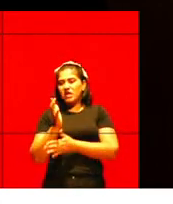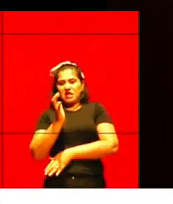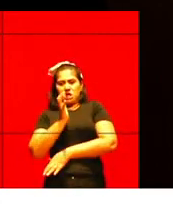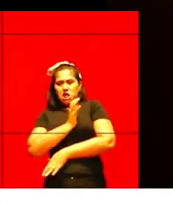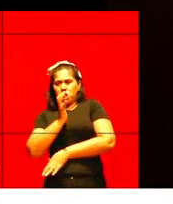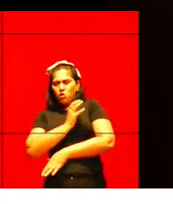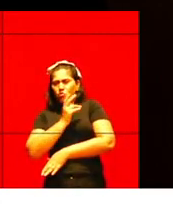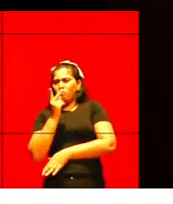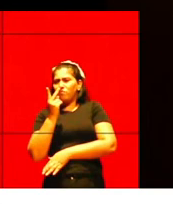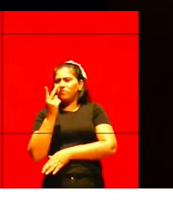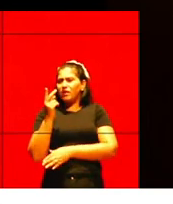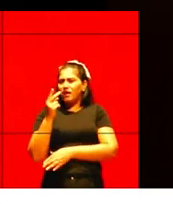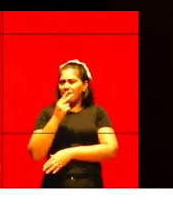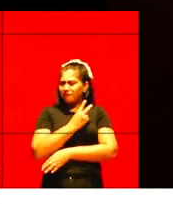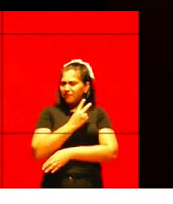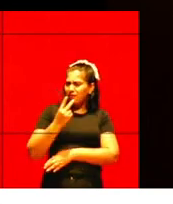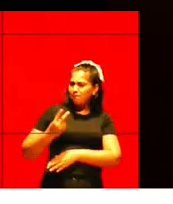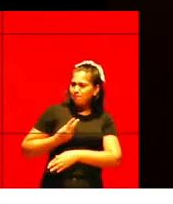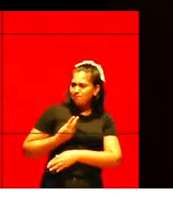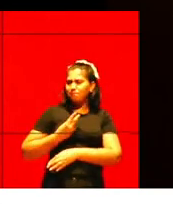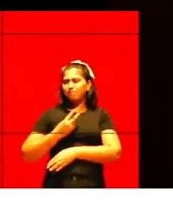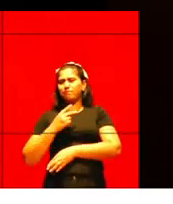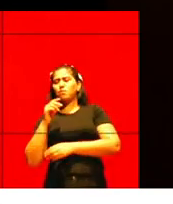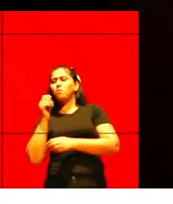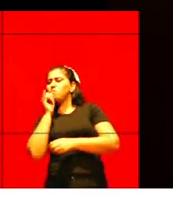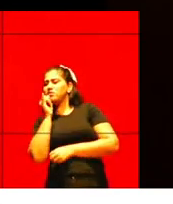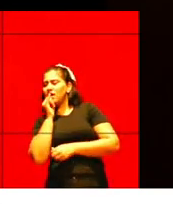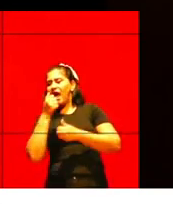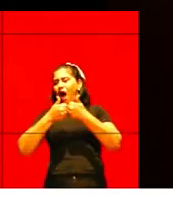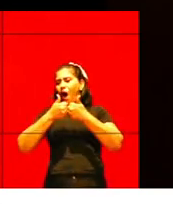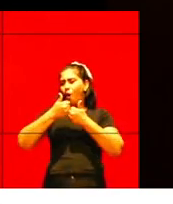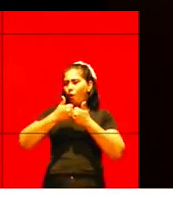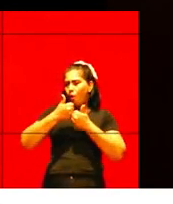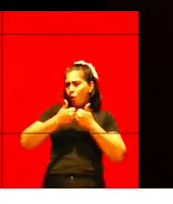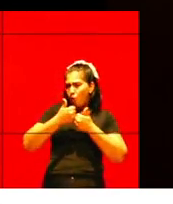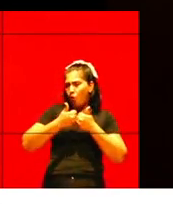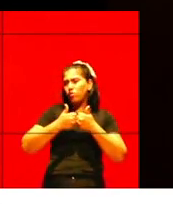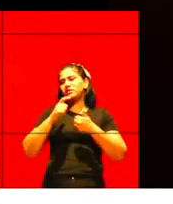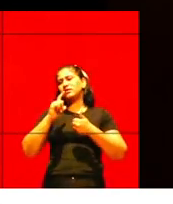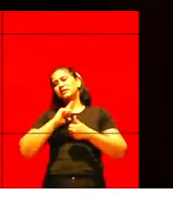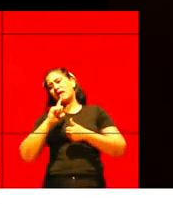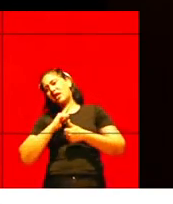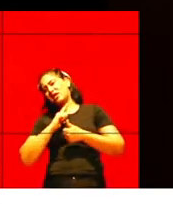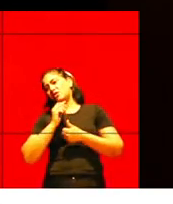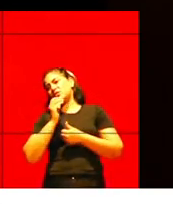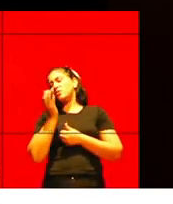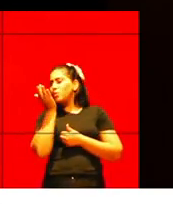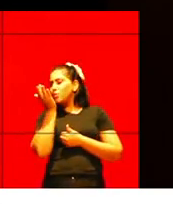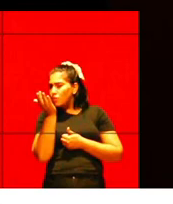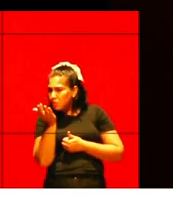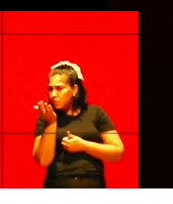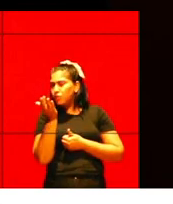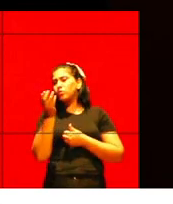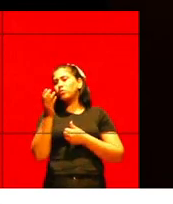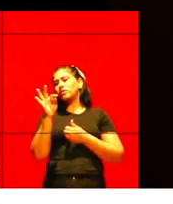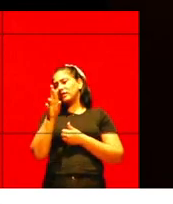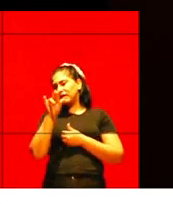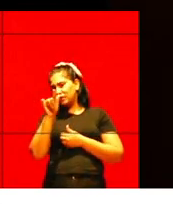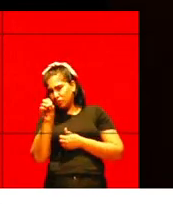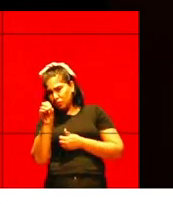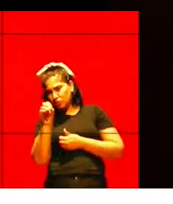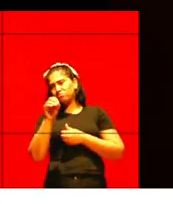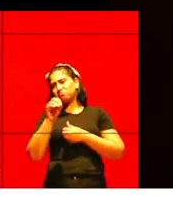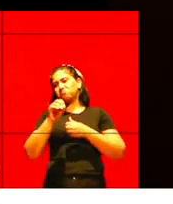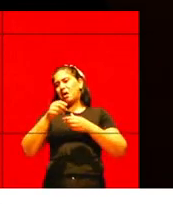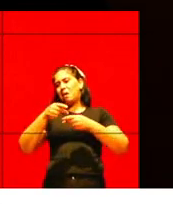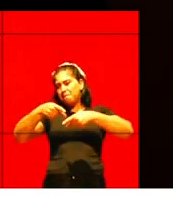amido. Quais são esses alimentos? Arroz, os próprios derivados do trigo, né? Pão, as massas em geral,